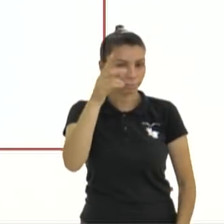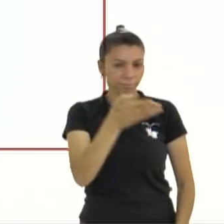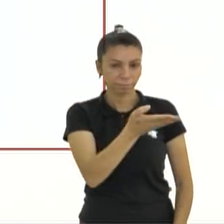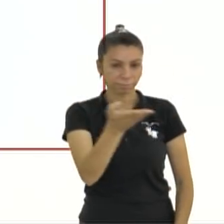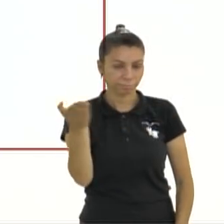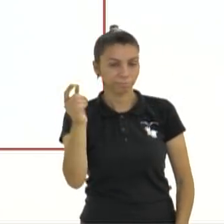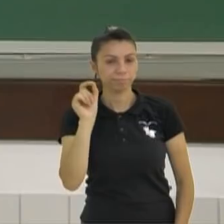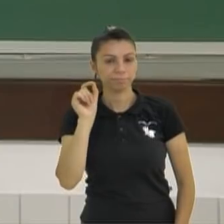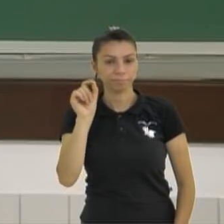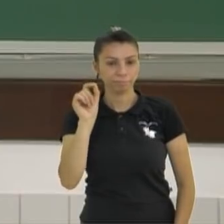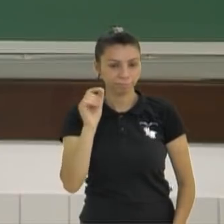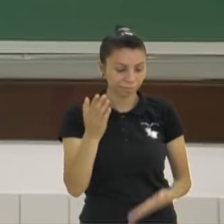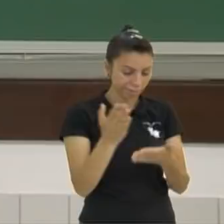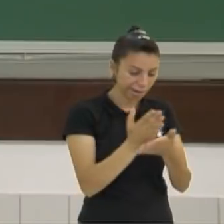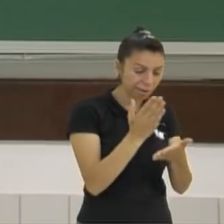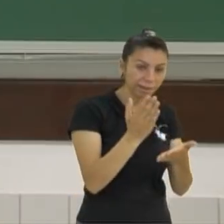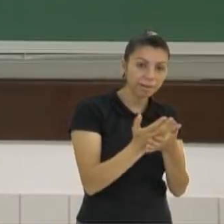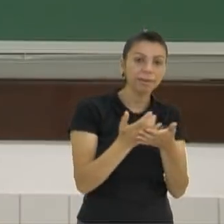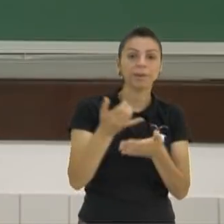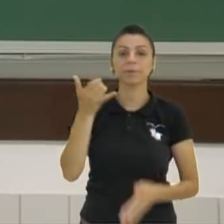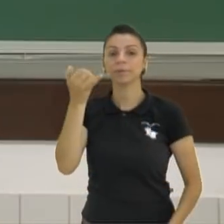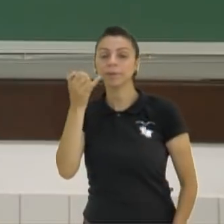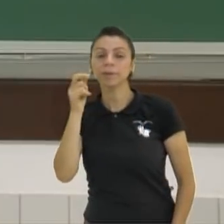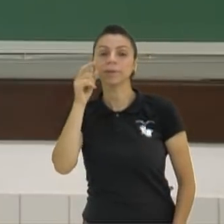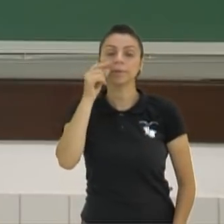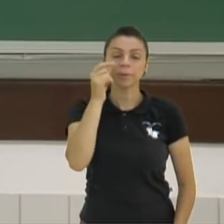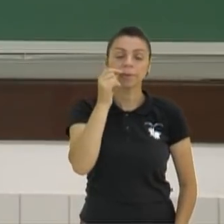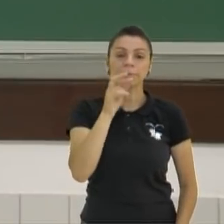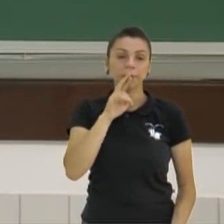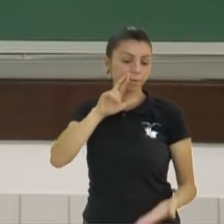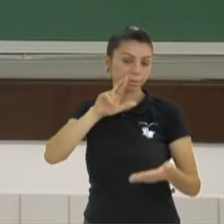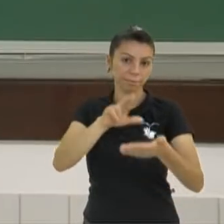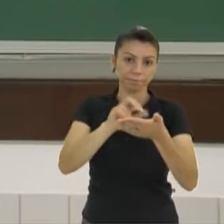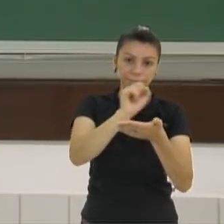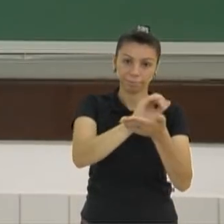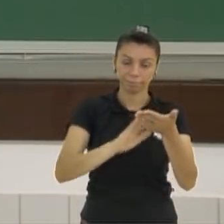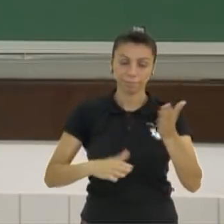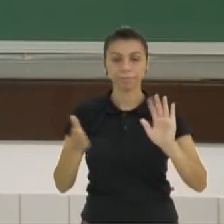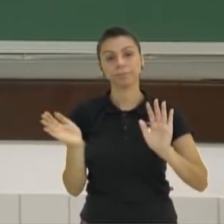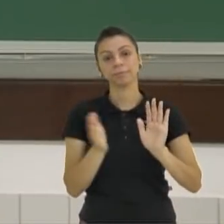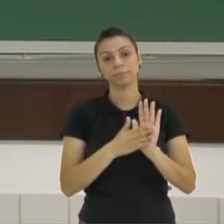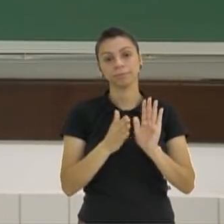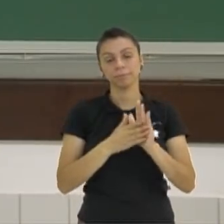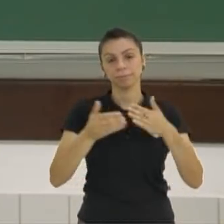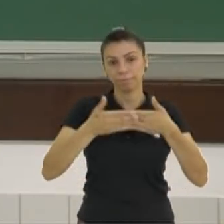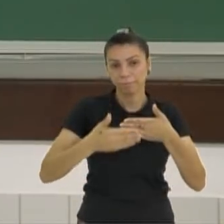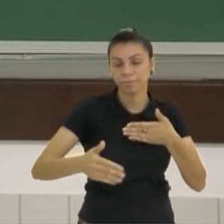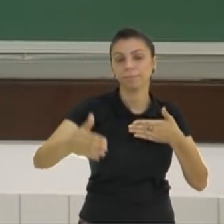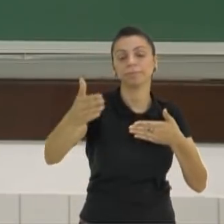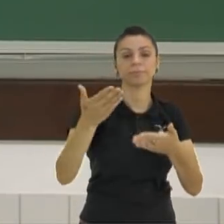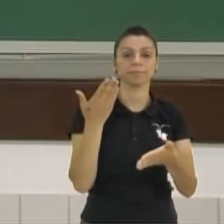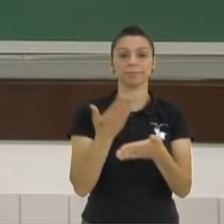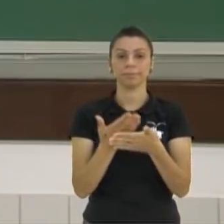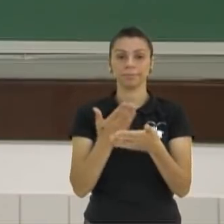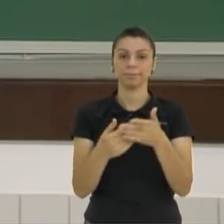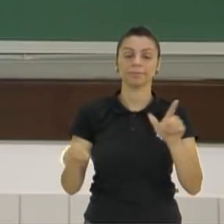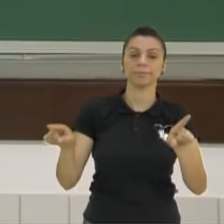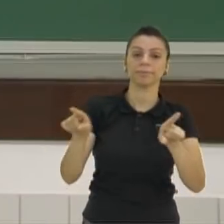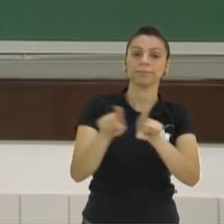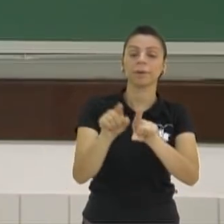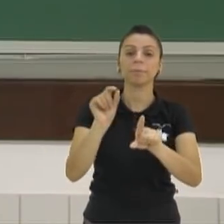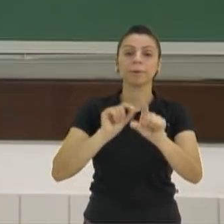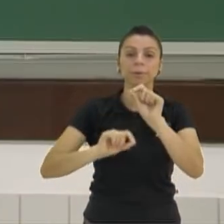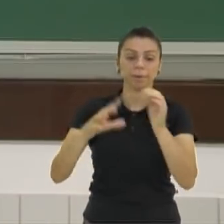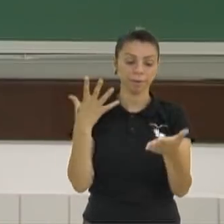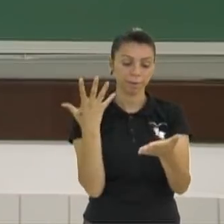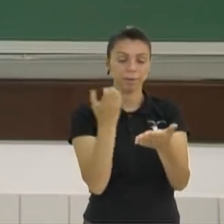seu lápis, sua caneta, para você fazer as atividades que nós vamos propor durante as aulas e também para você poder